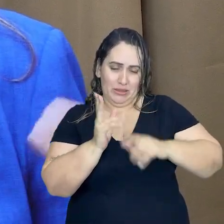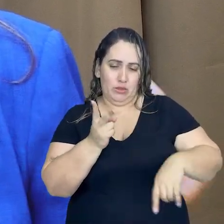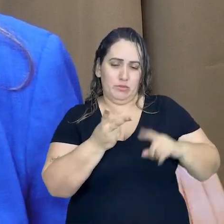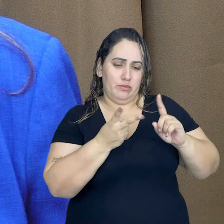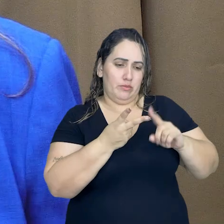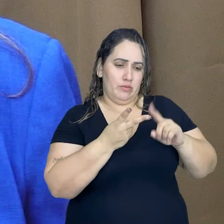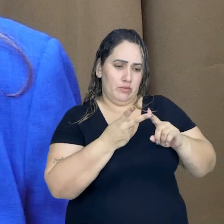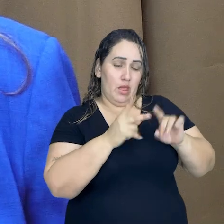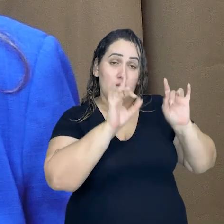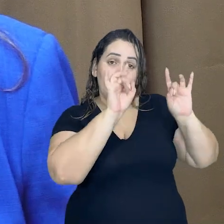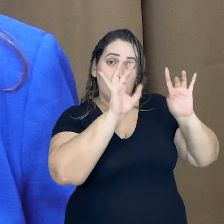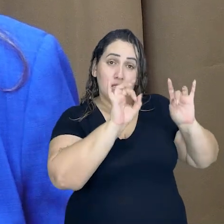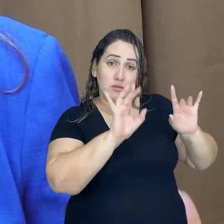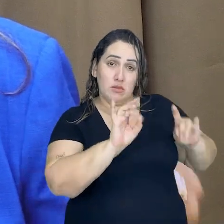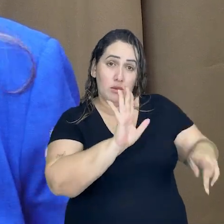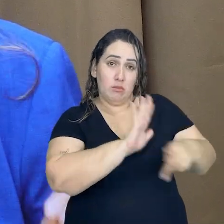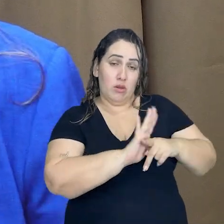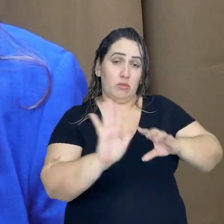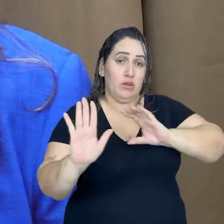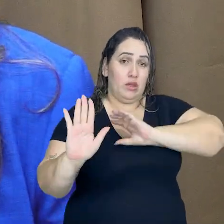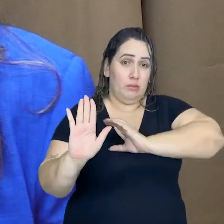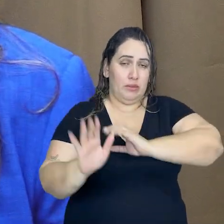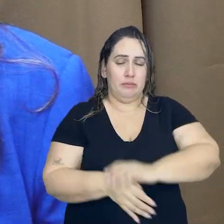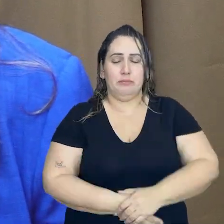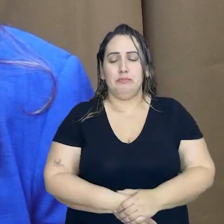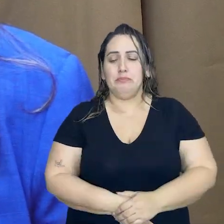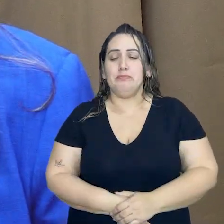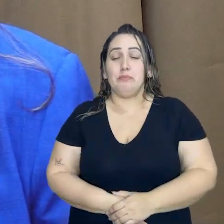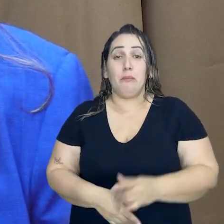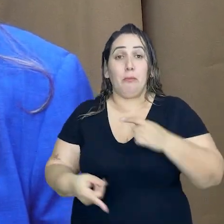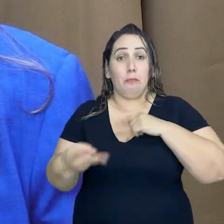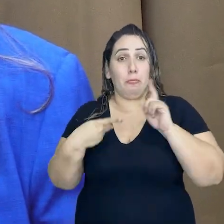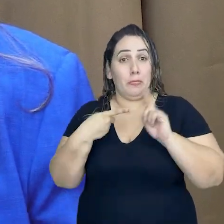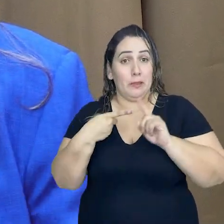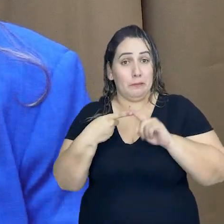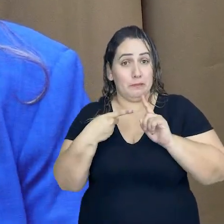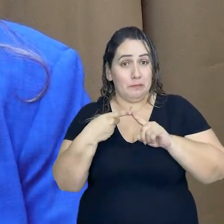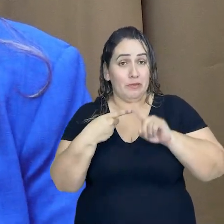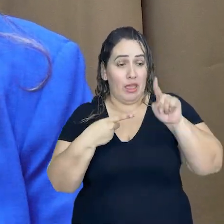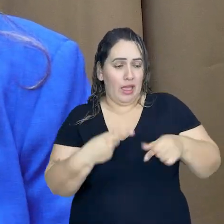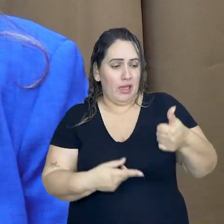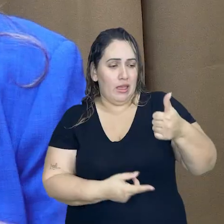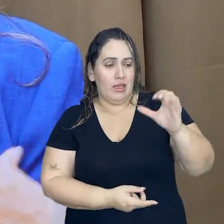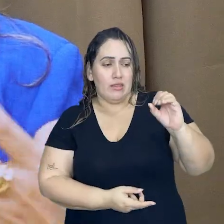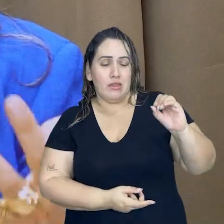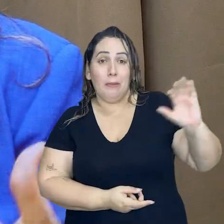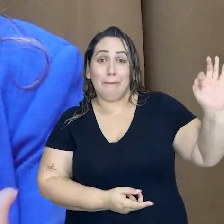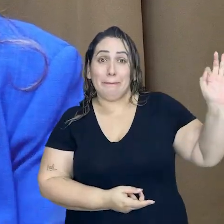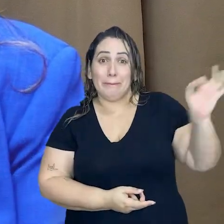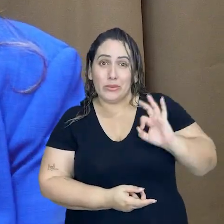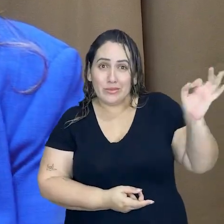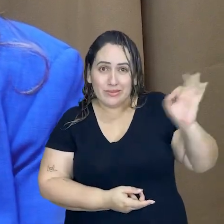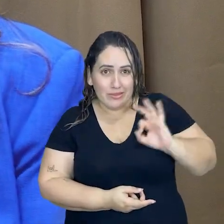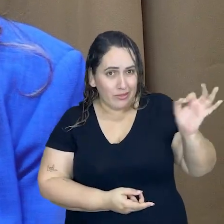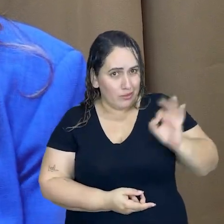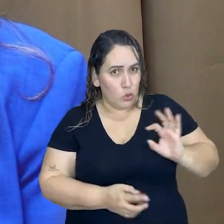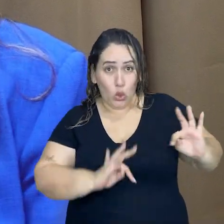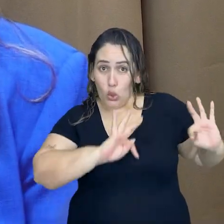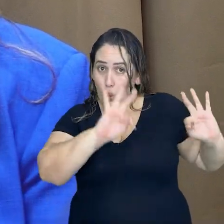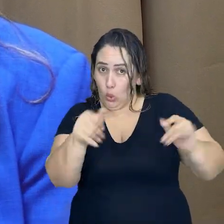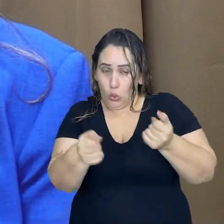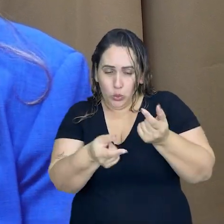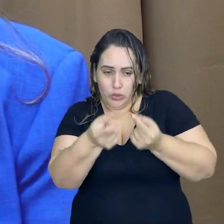FEFC, e o primeiro é 5% desse total, né? Claro, todo ele vai ser calcado em cima